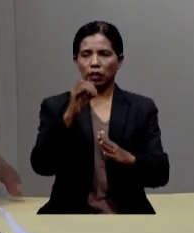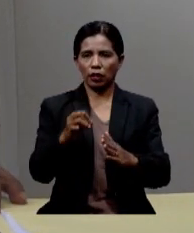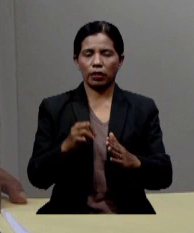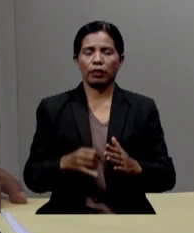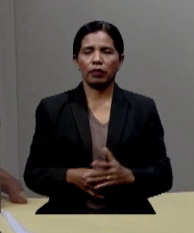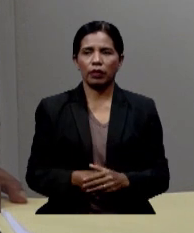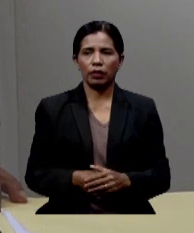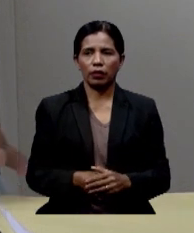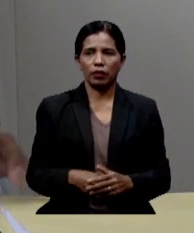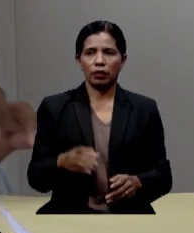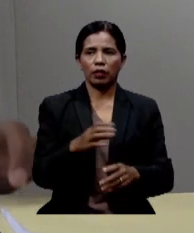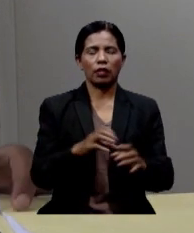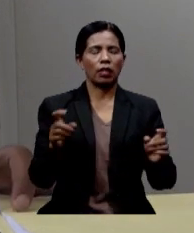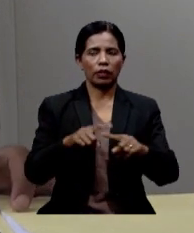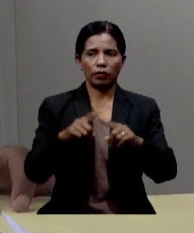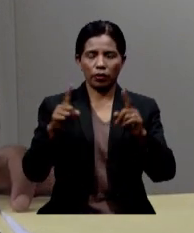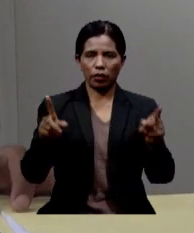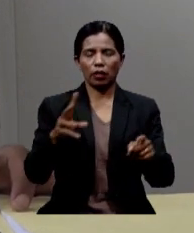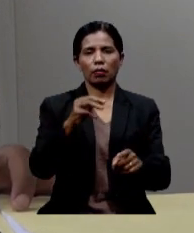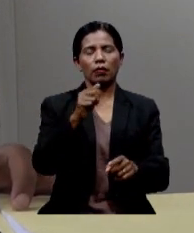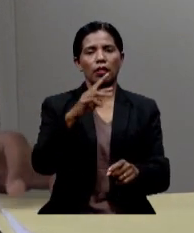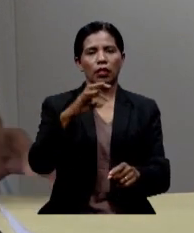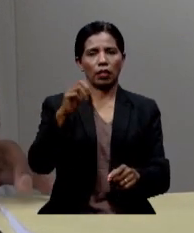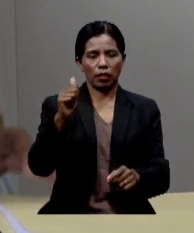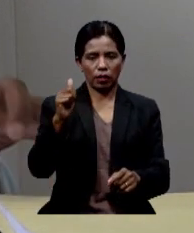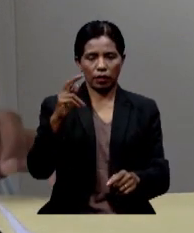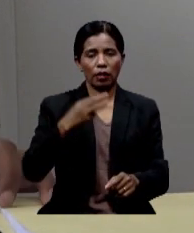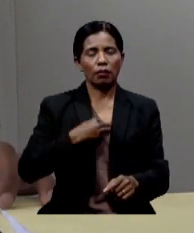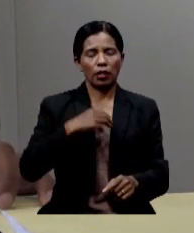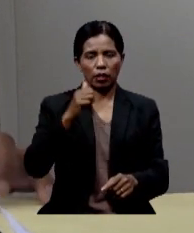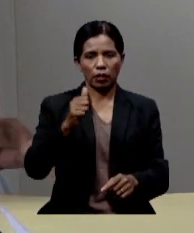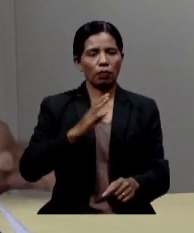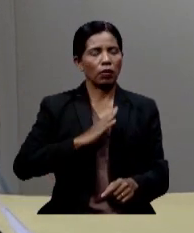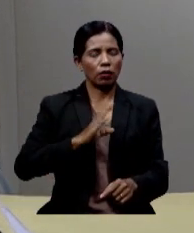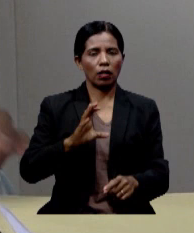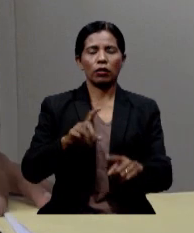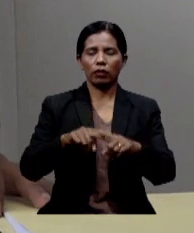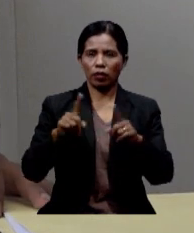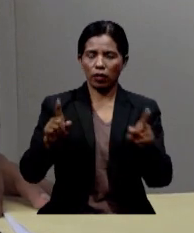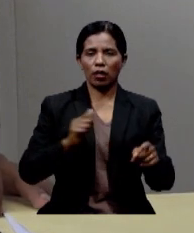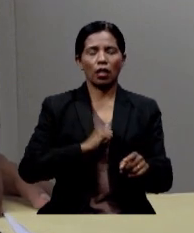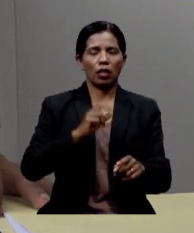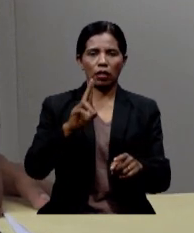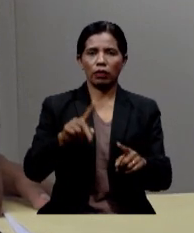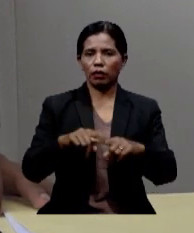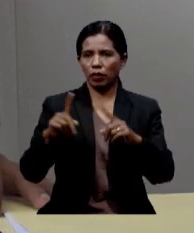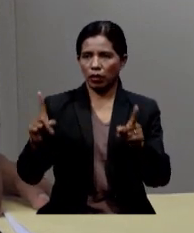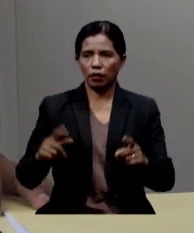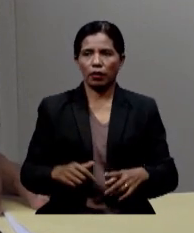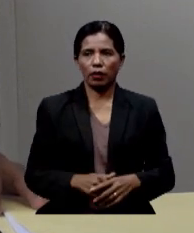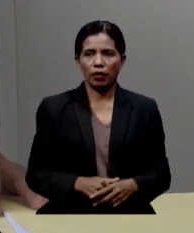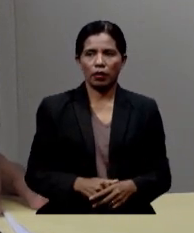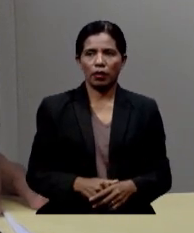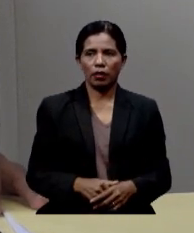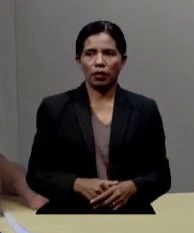na minha building code, lá nessa, ou Mariana, ou Bocau, lá nessa, ou Ailiu, lá nessa. Claro,